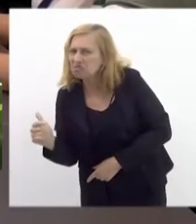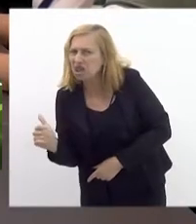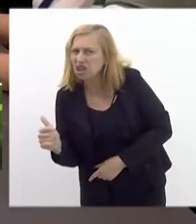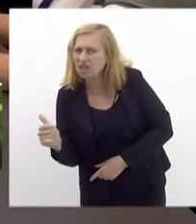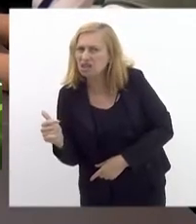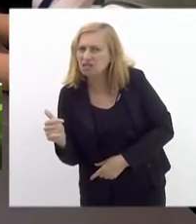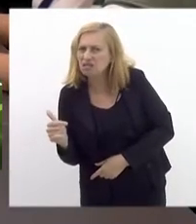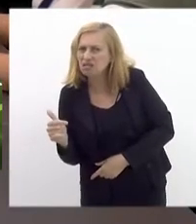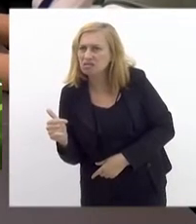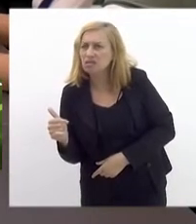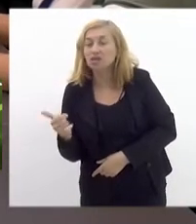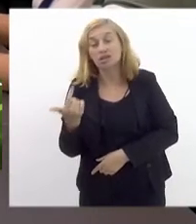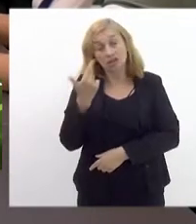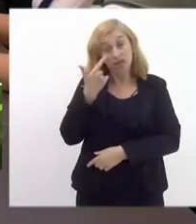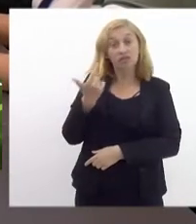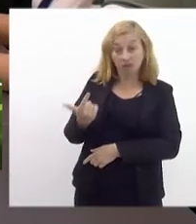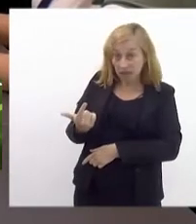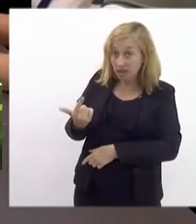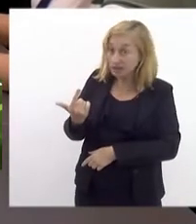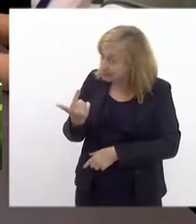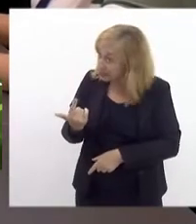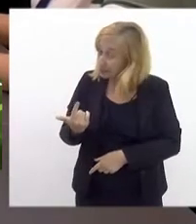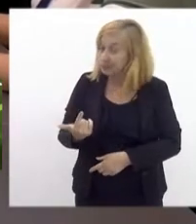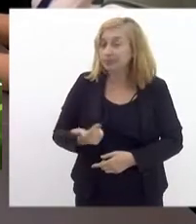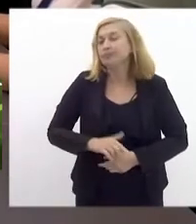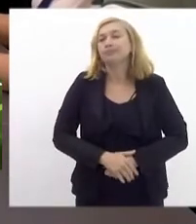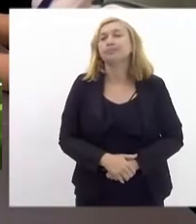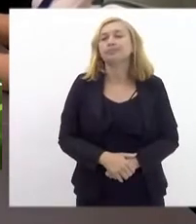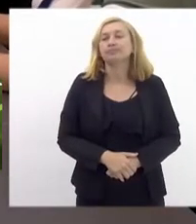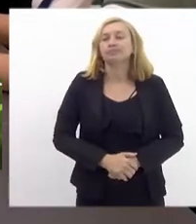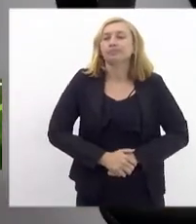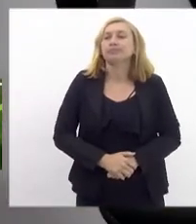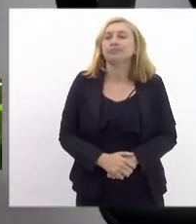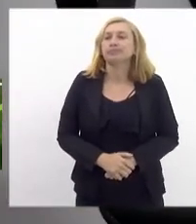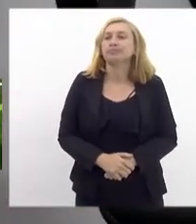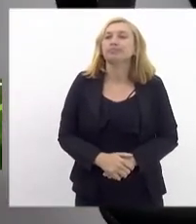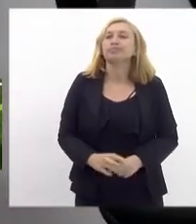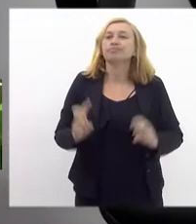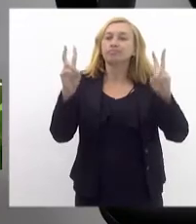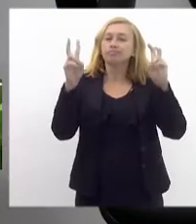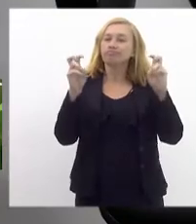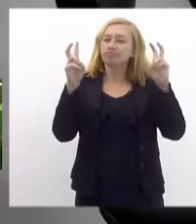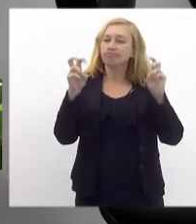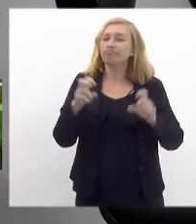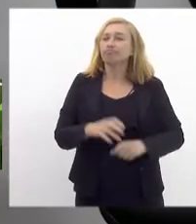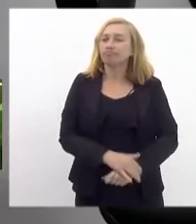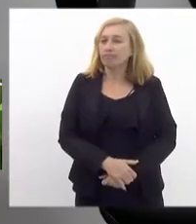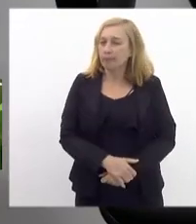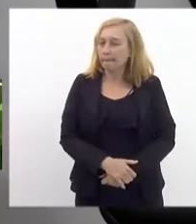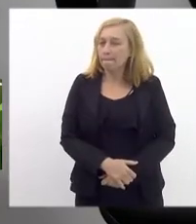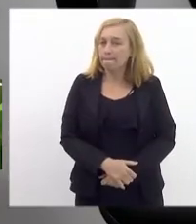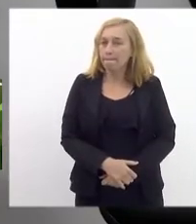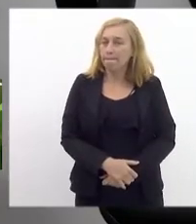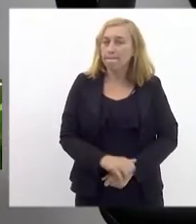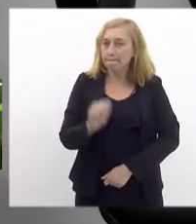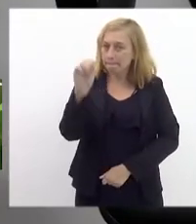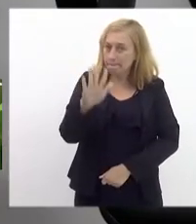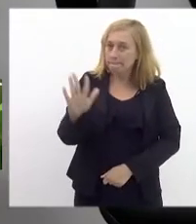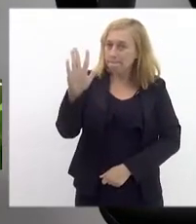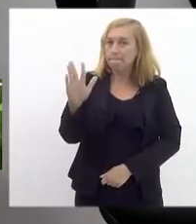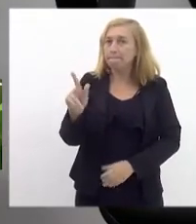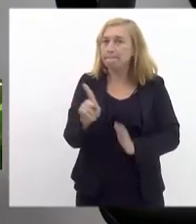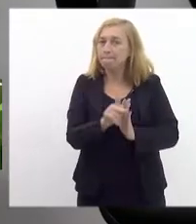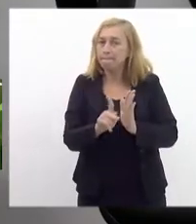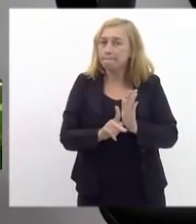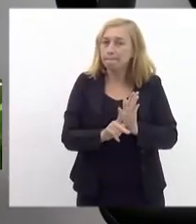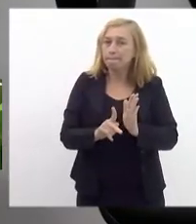porque estão nomeadas enquanto tais no conselho. Então, eu acho que tem uma distorção no geral do projeto